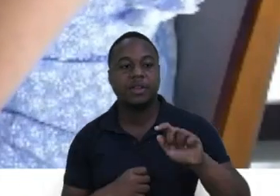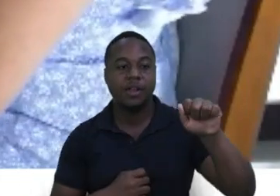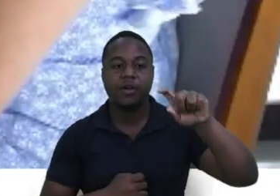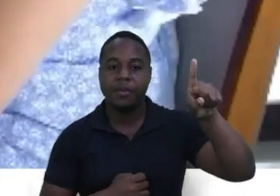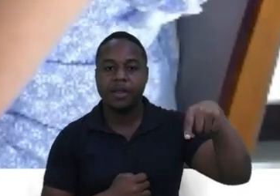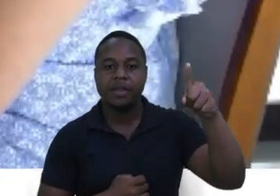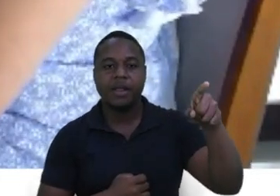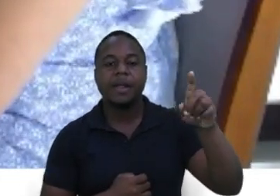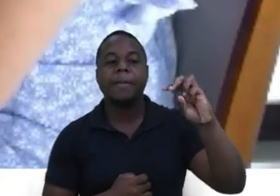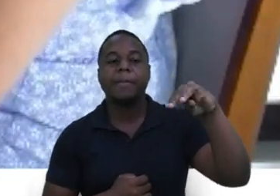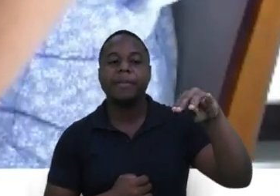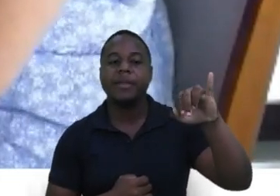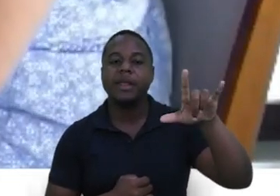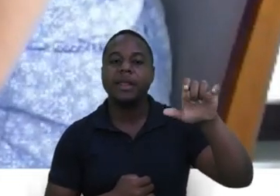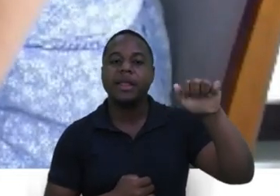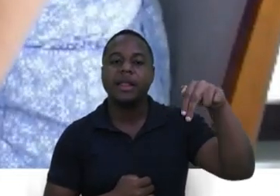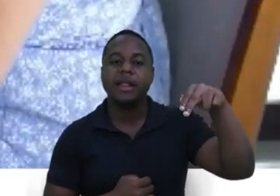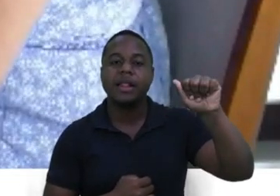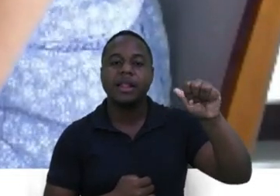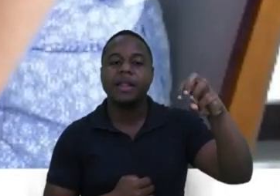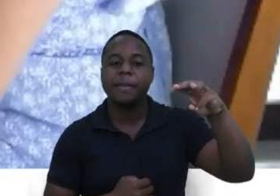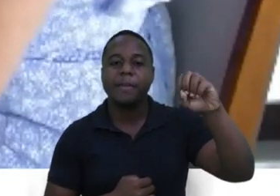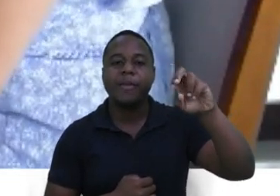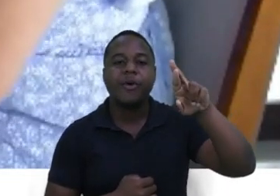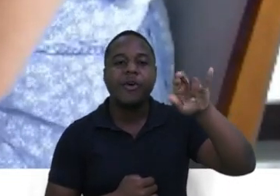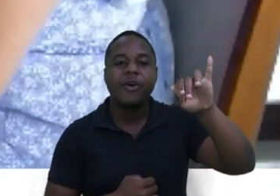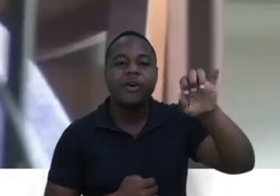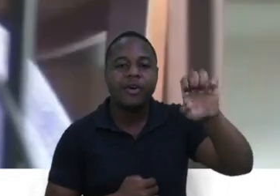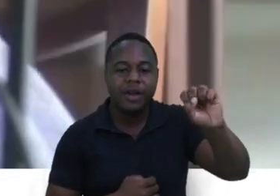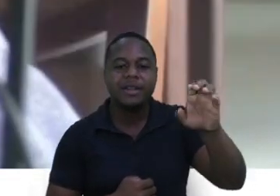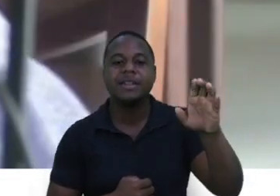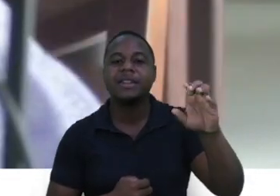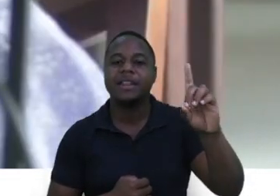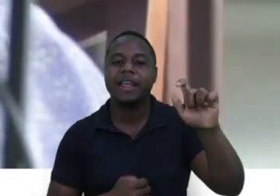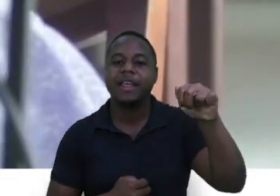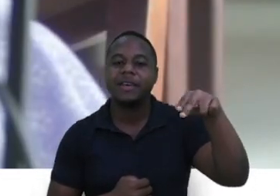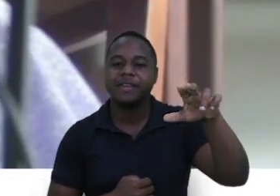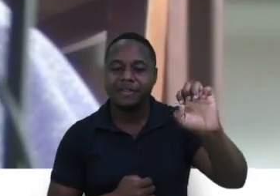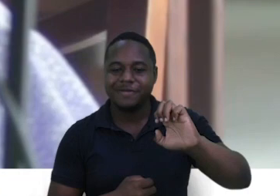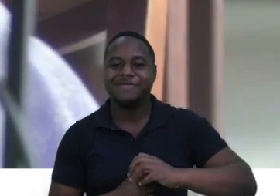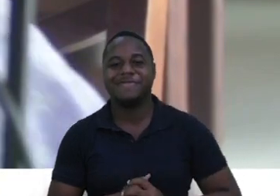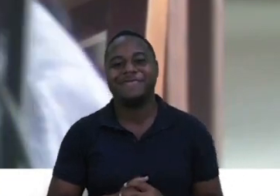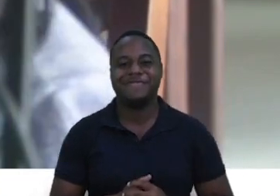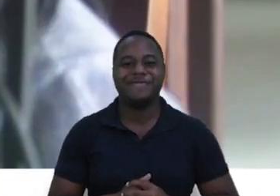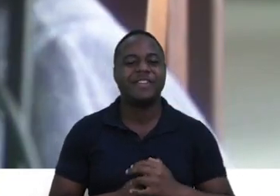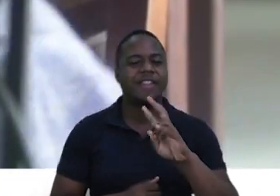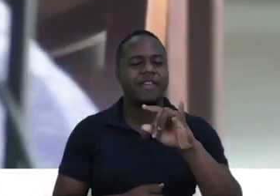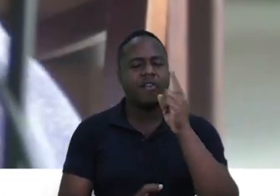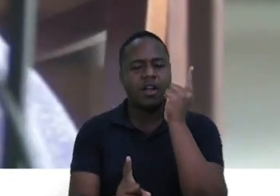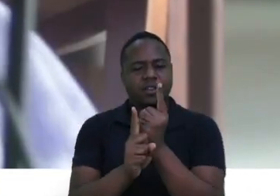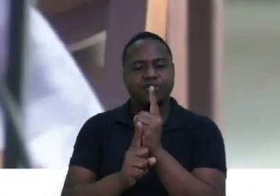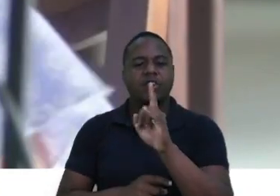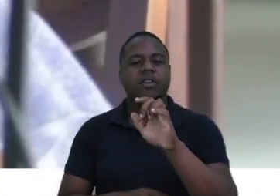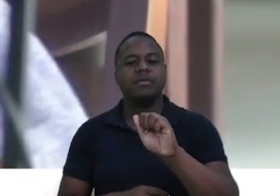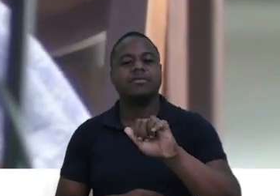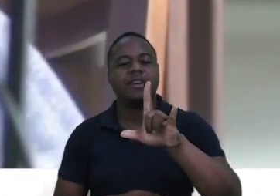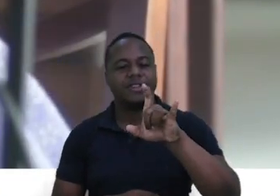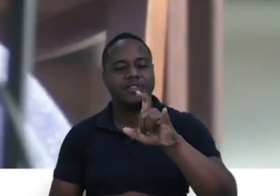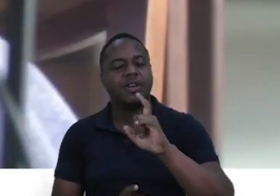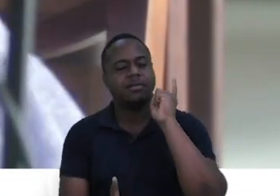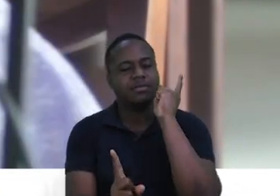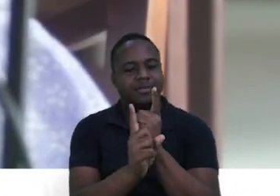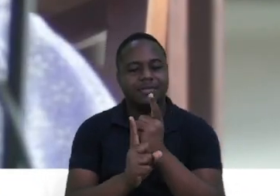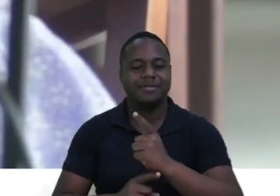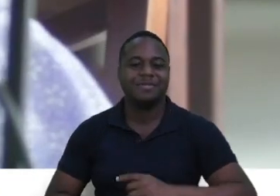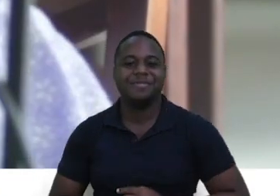Moraes Dance também. É. Pronto, memória tá boa. Quase isso, mas vai achar. Dá pra achar, são referências que dá